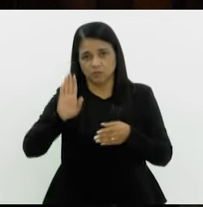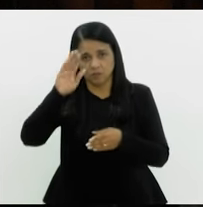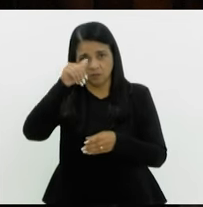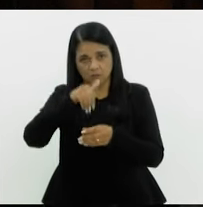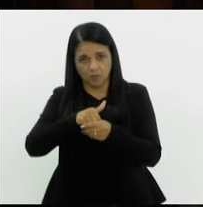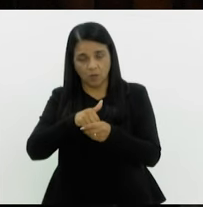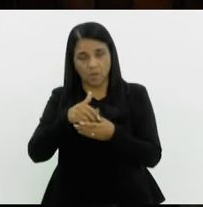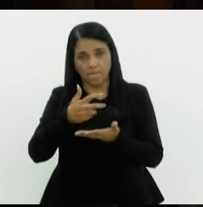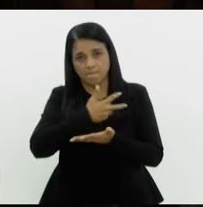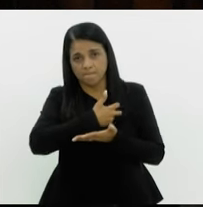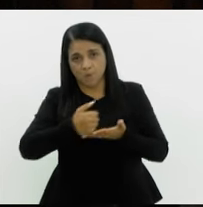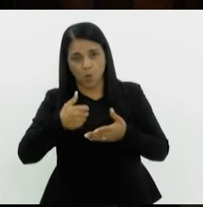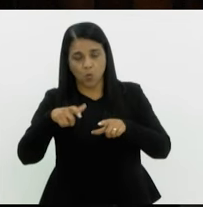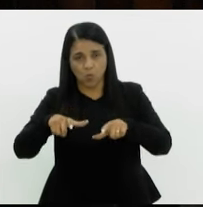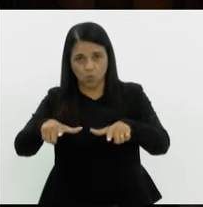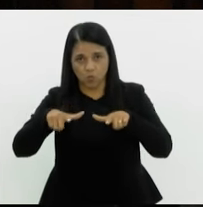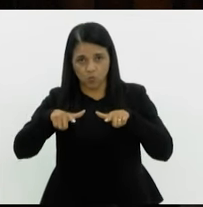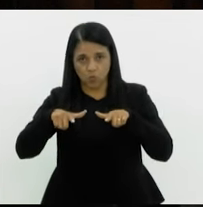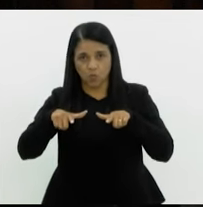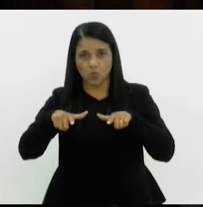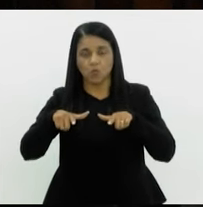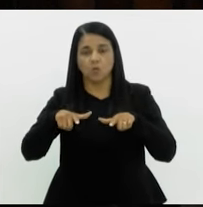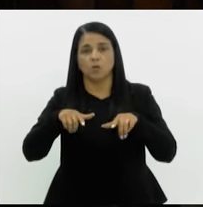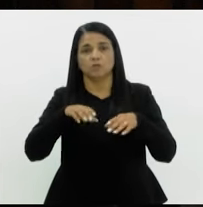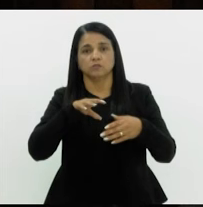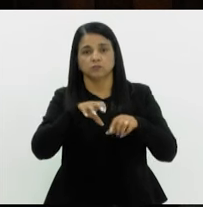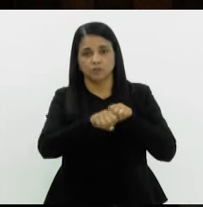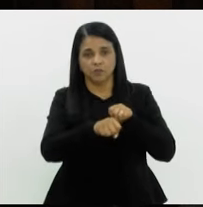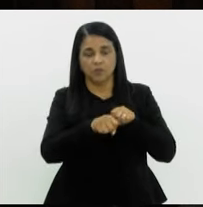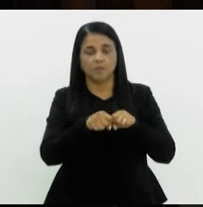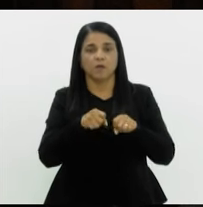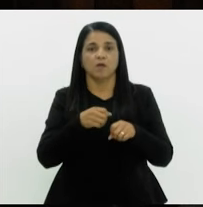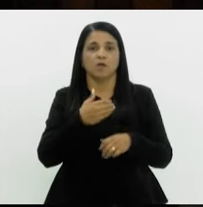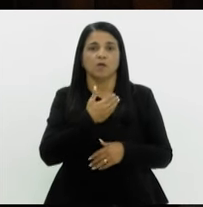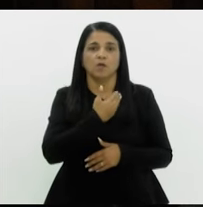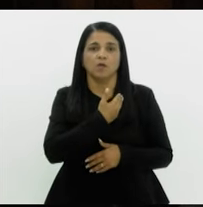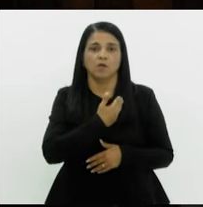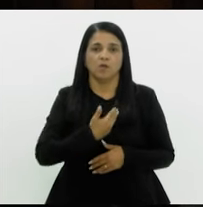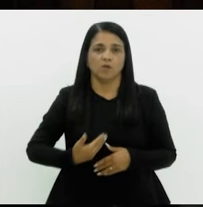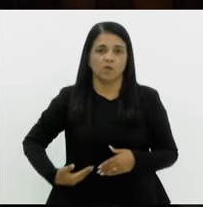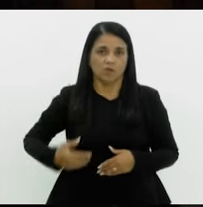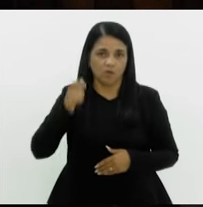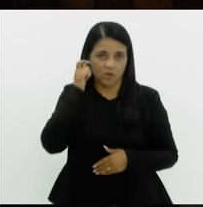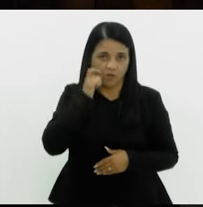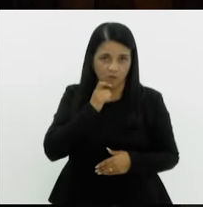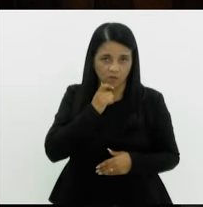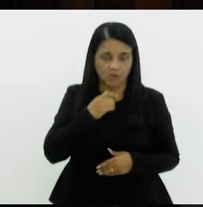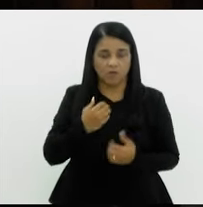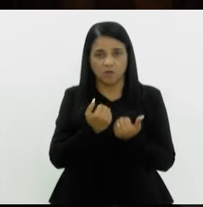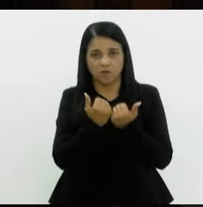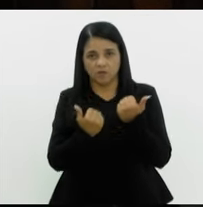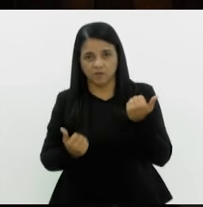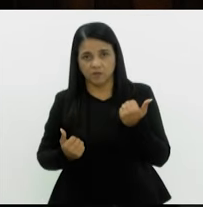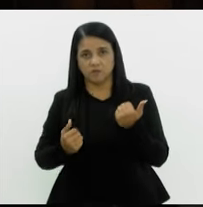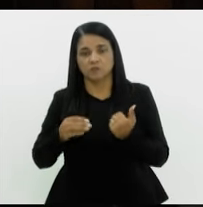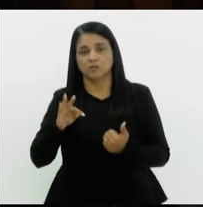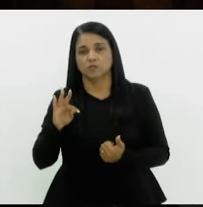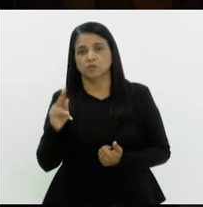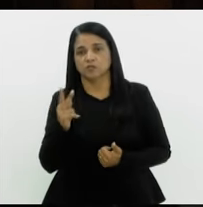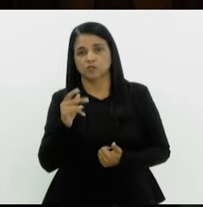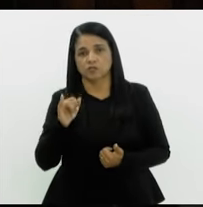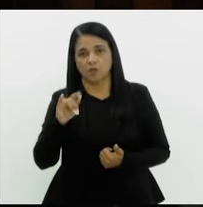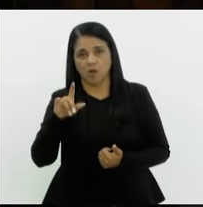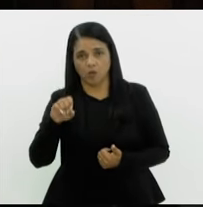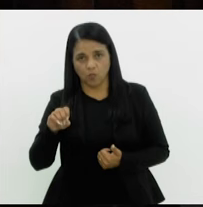o diploma e torne o governador Cláudio Castro e o vice-governador Tiago Pampolha inelegíveis. E